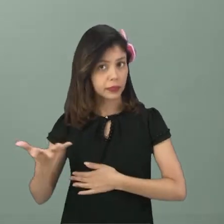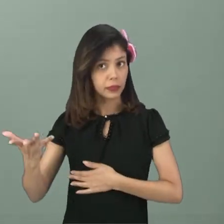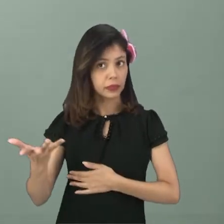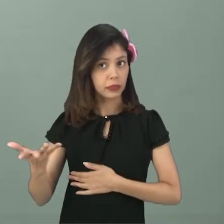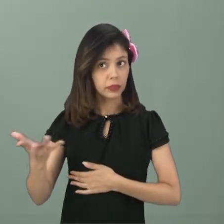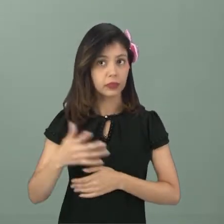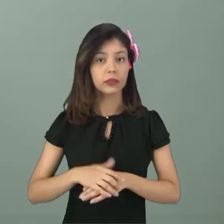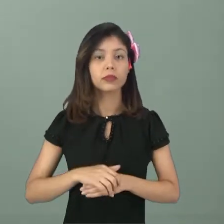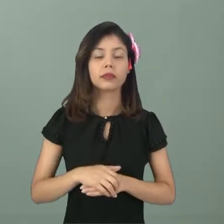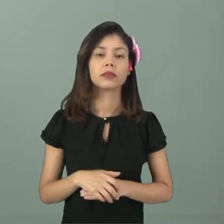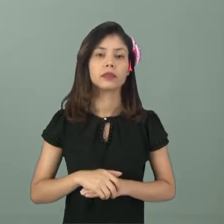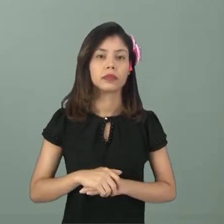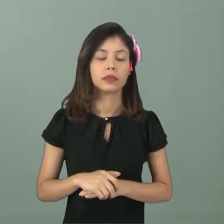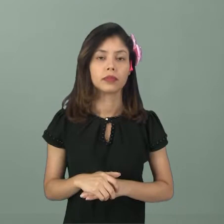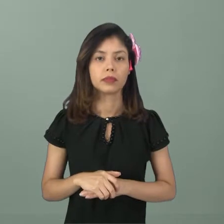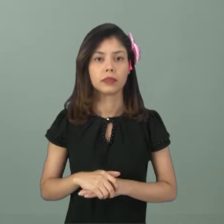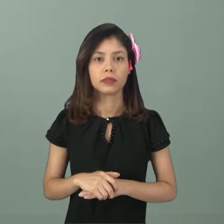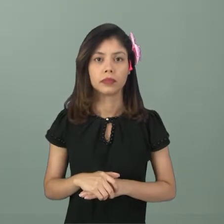embasados,